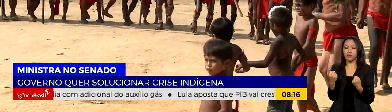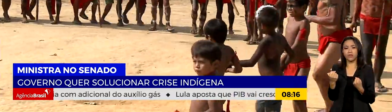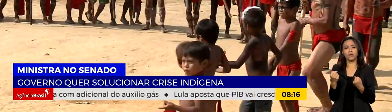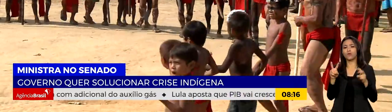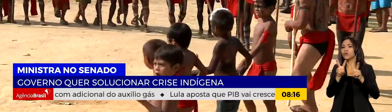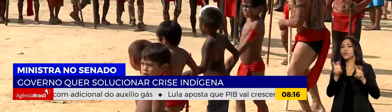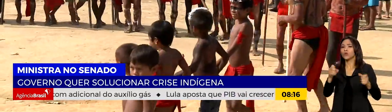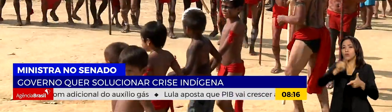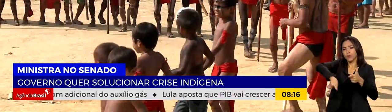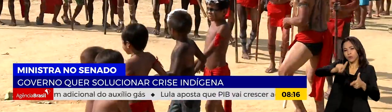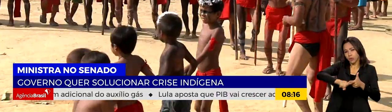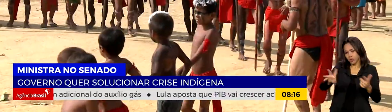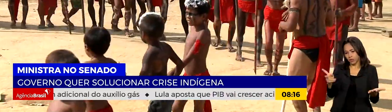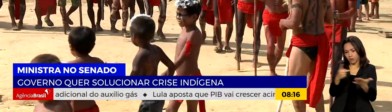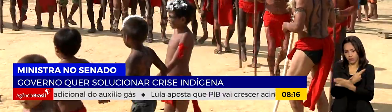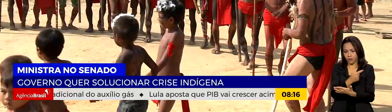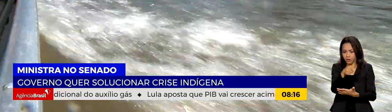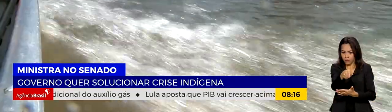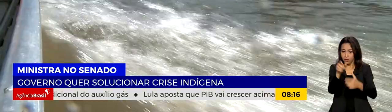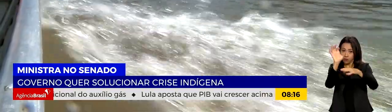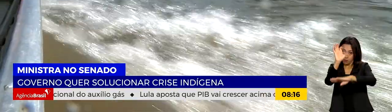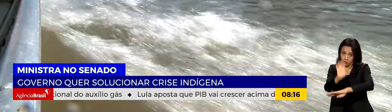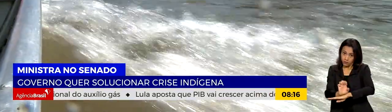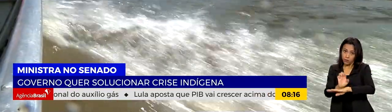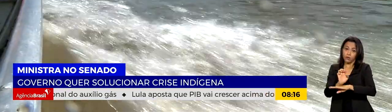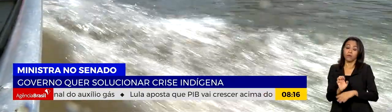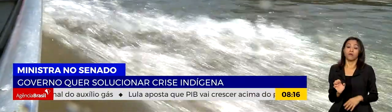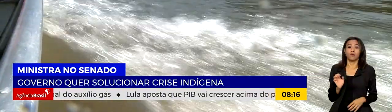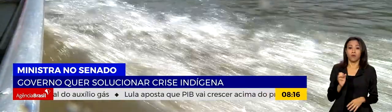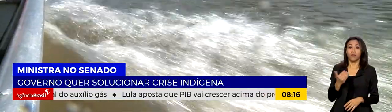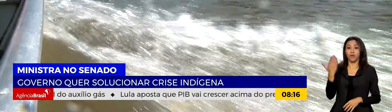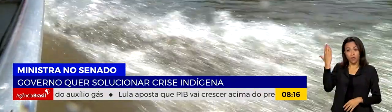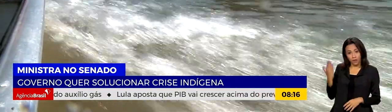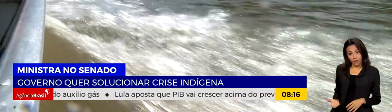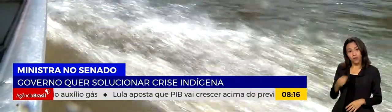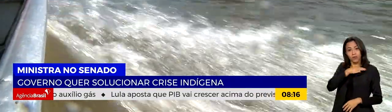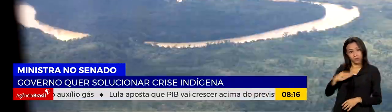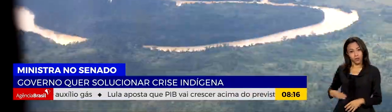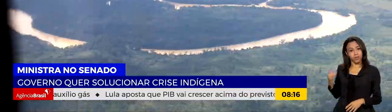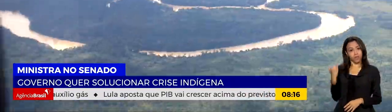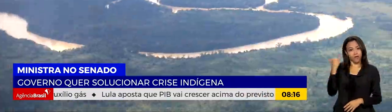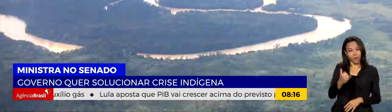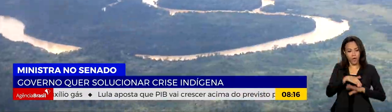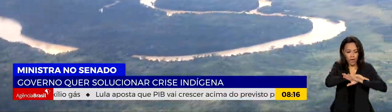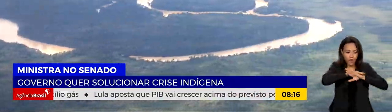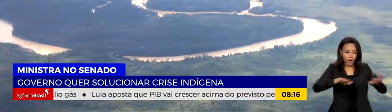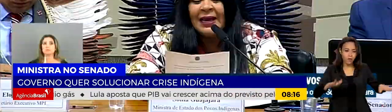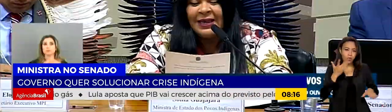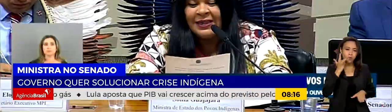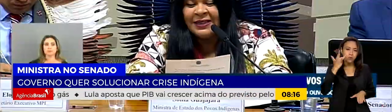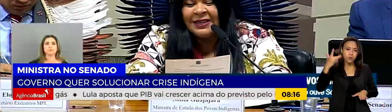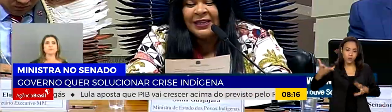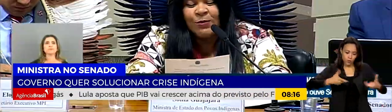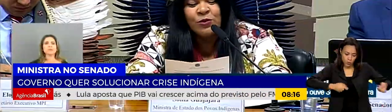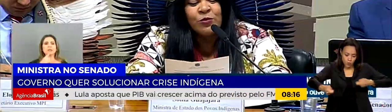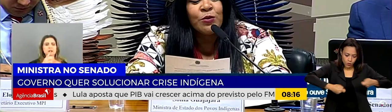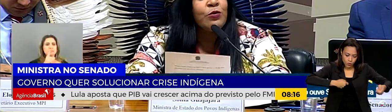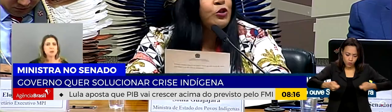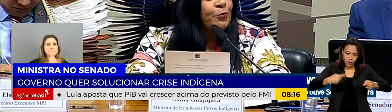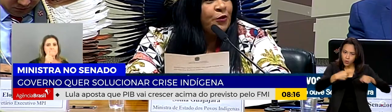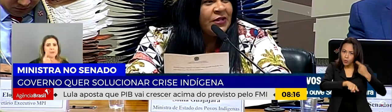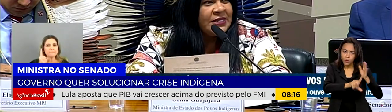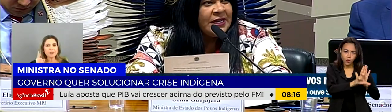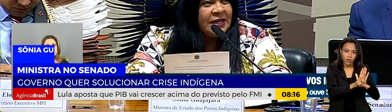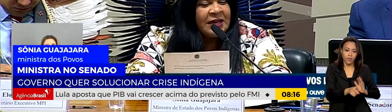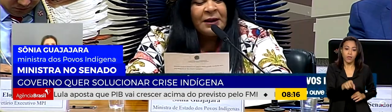pelos povos indígenas no estado e reforçou a importância de eliminar o garimpo ilegal na região. Ainda temos